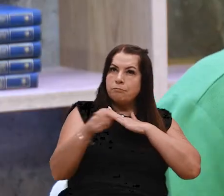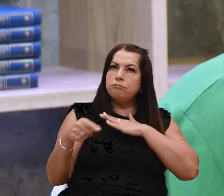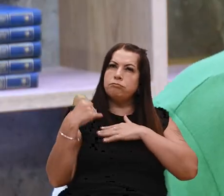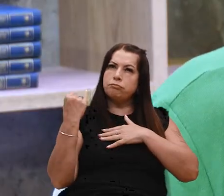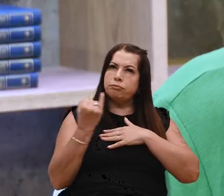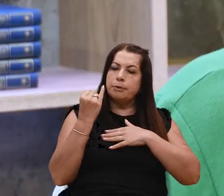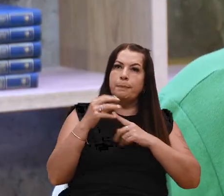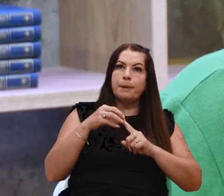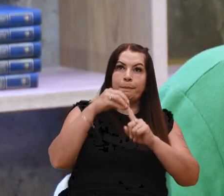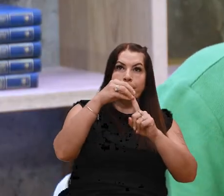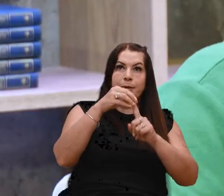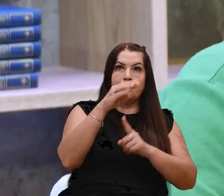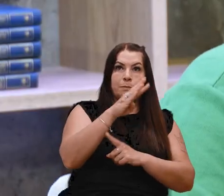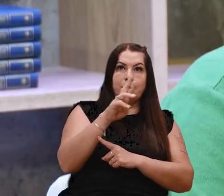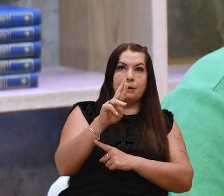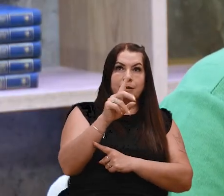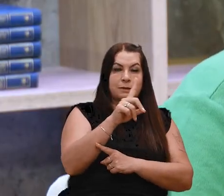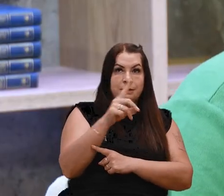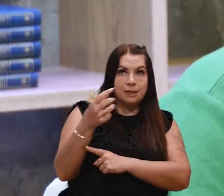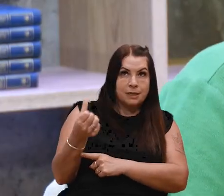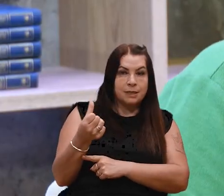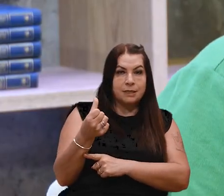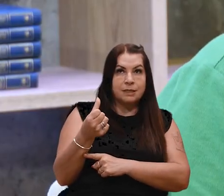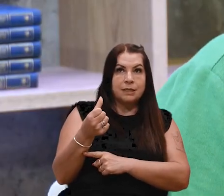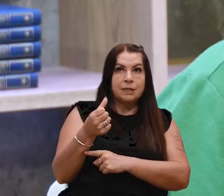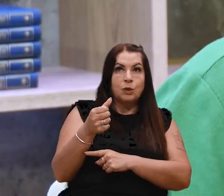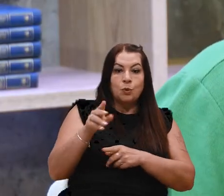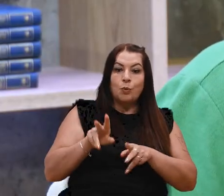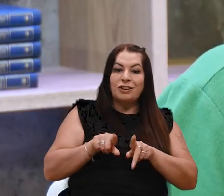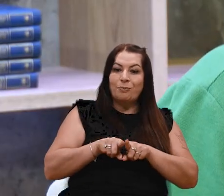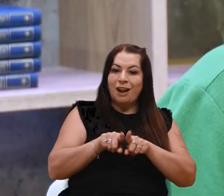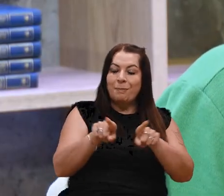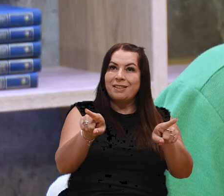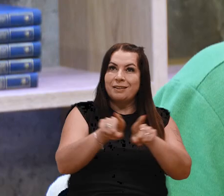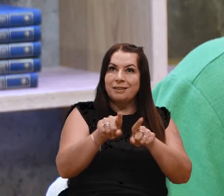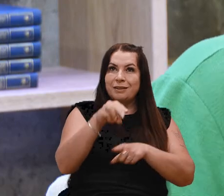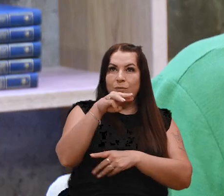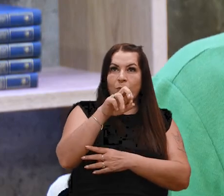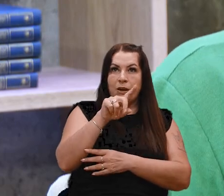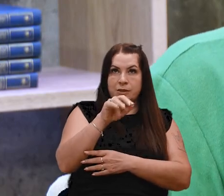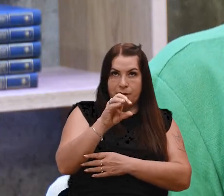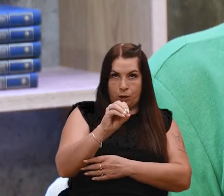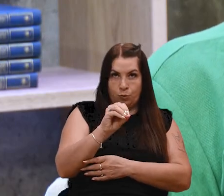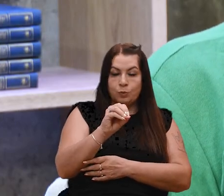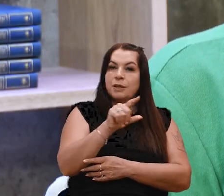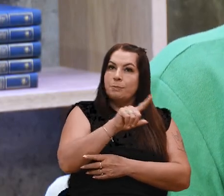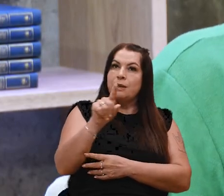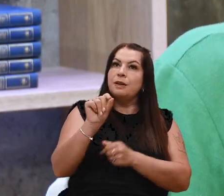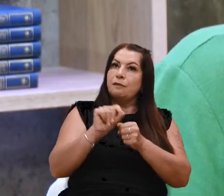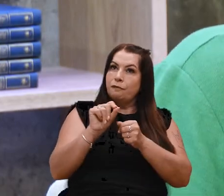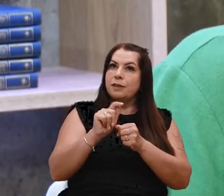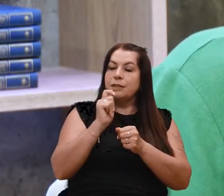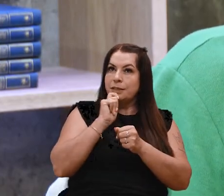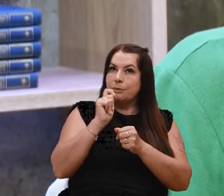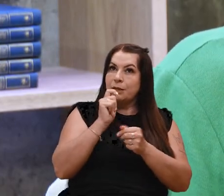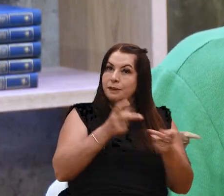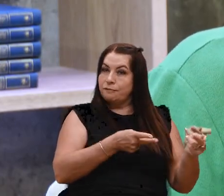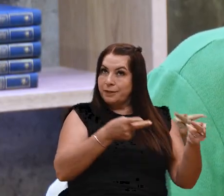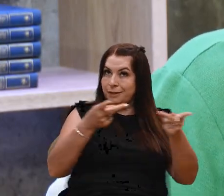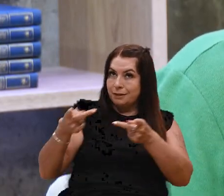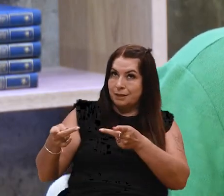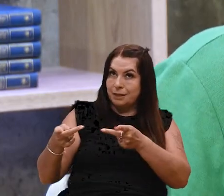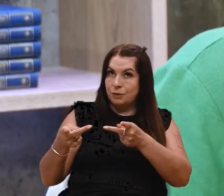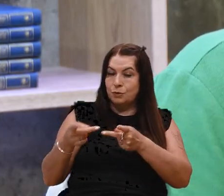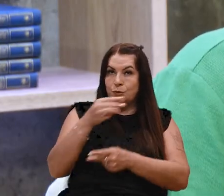importantes, principalmente na BR-116 com a perimetral. O nosso colega, o Marcelo Passarella, fez a cobertura dessa visita